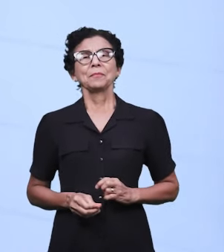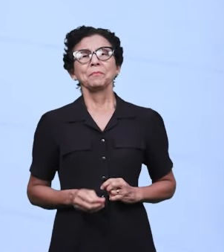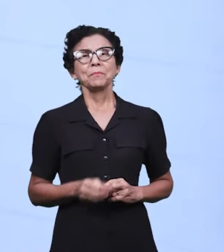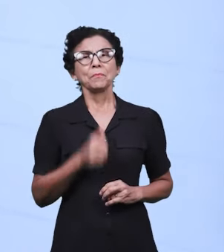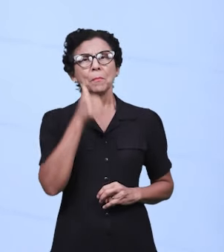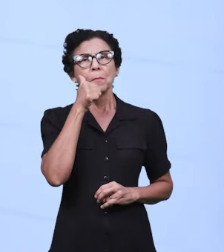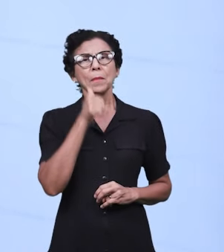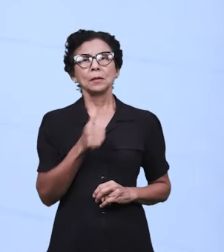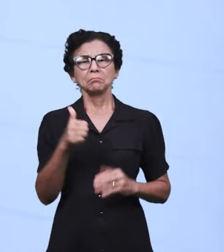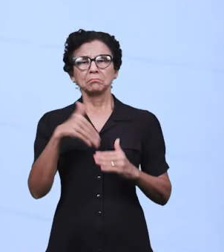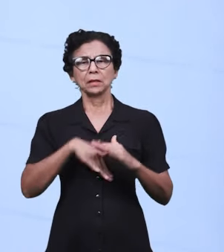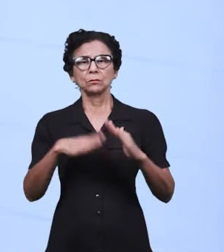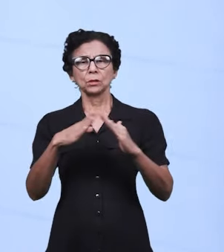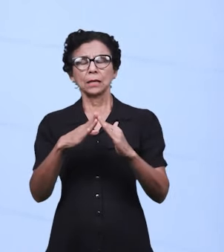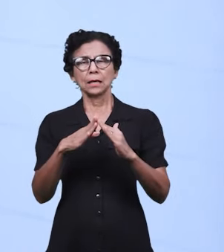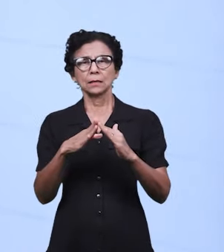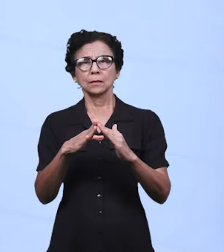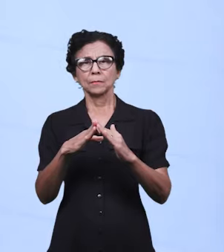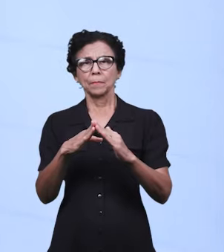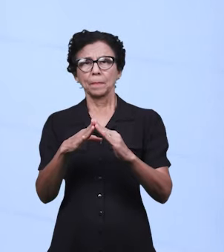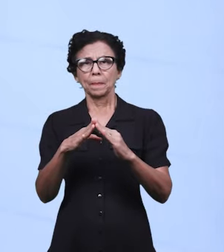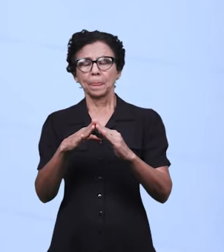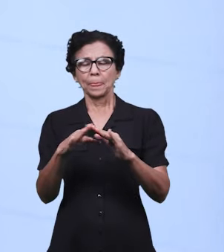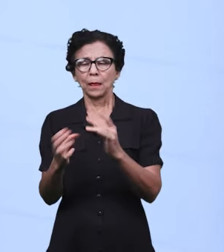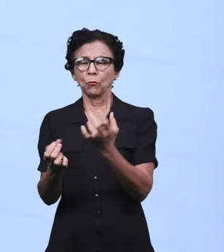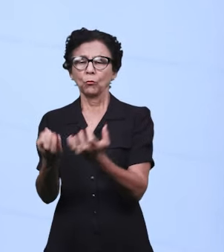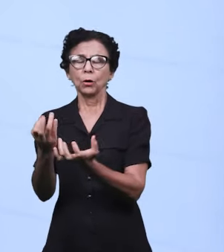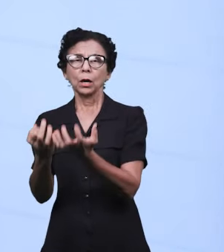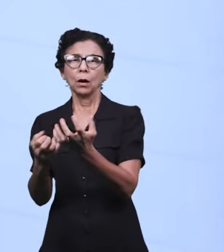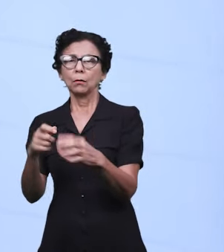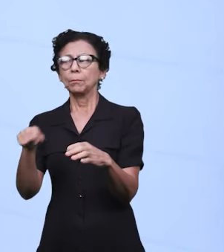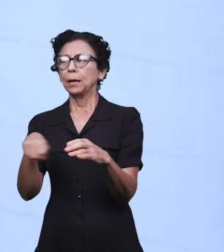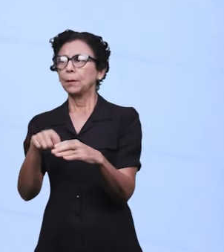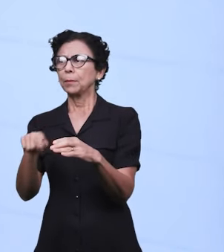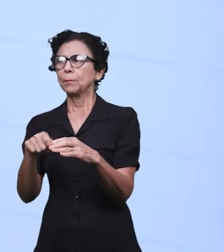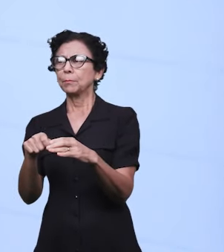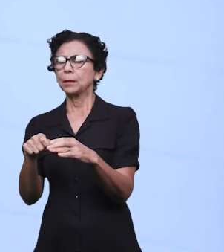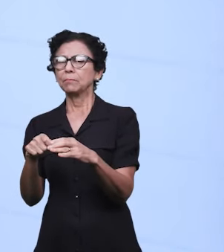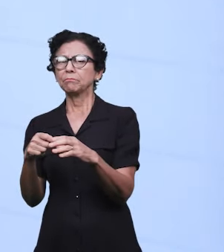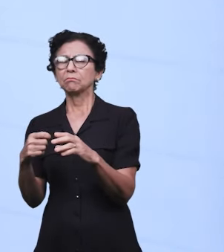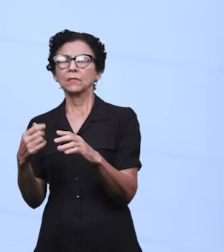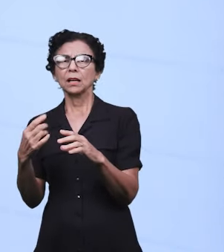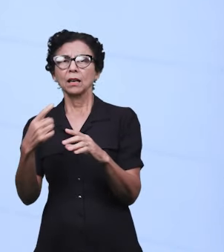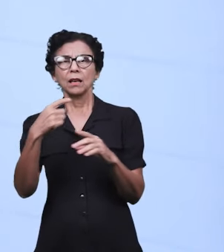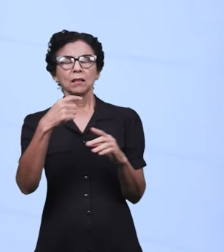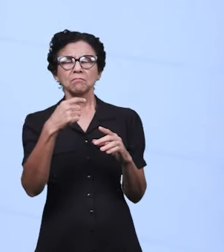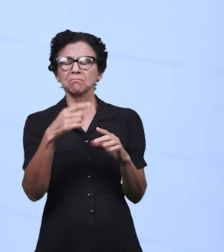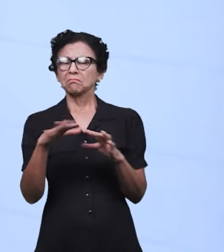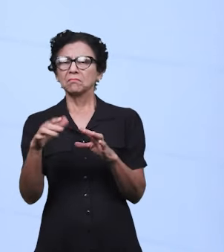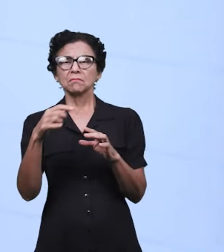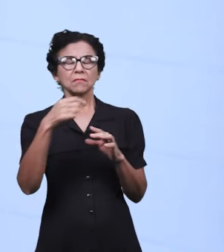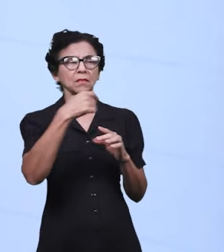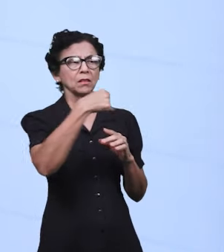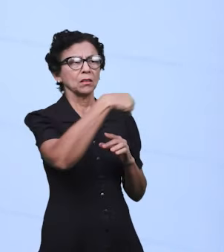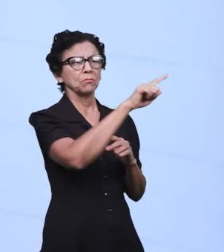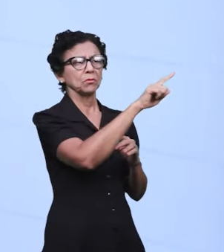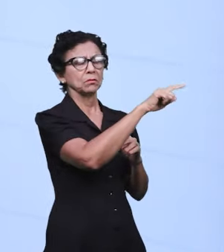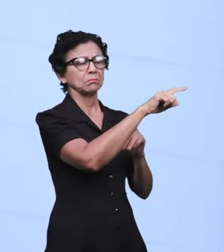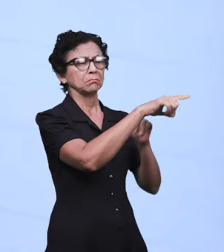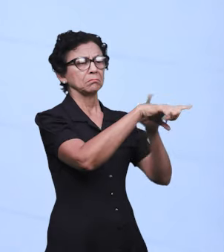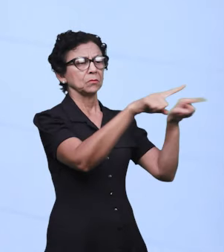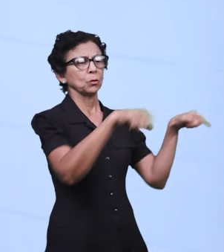no fogão e se afastou um pouco do fogão, de repente ela saiu da cozinha e o que ela tinha deixado no fogo lá ficou